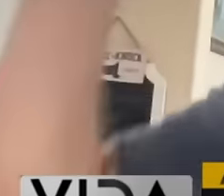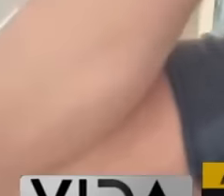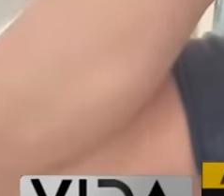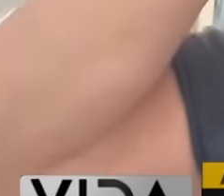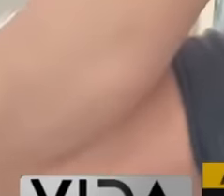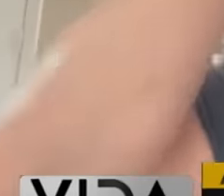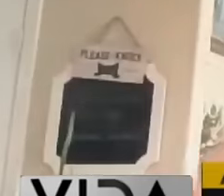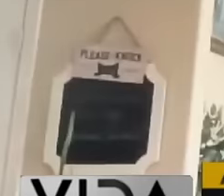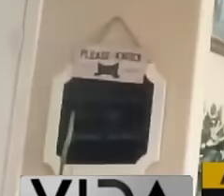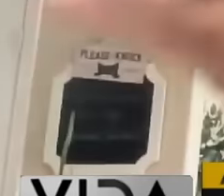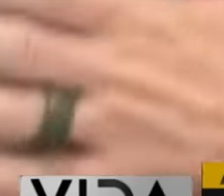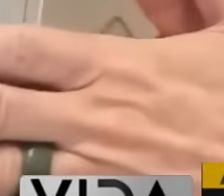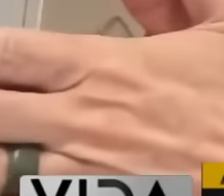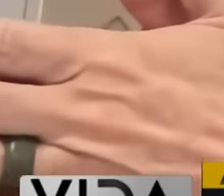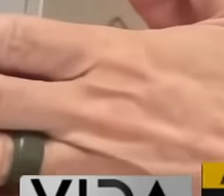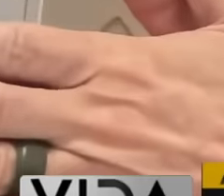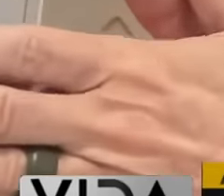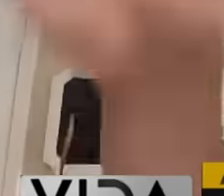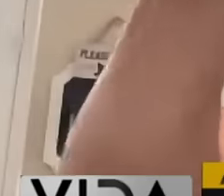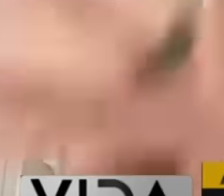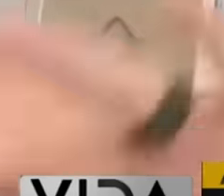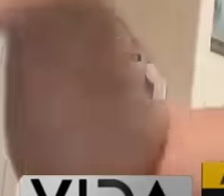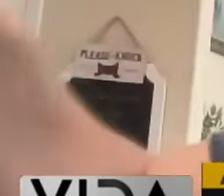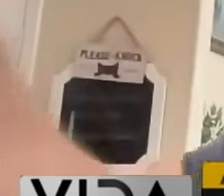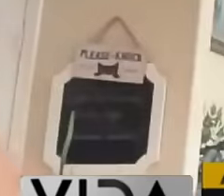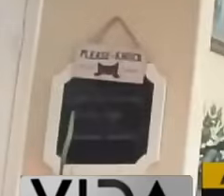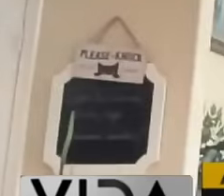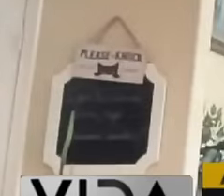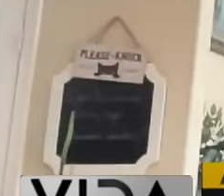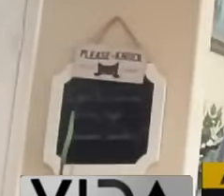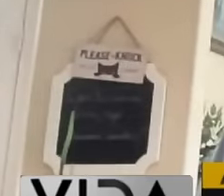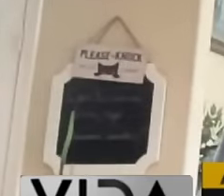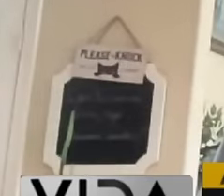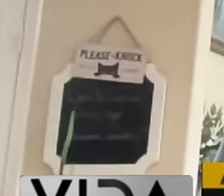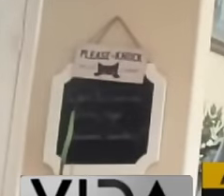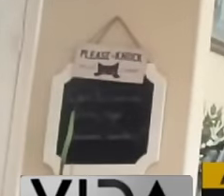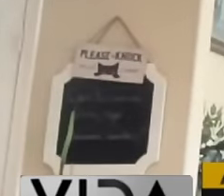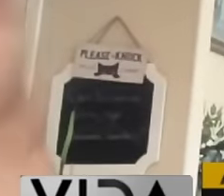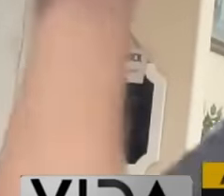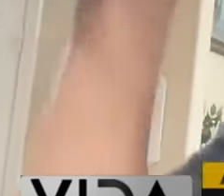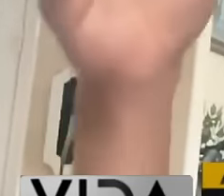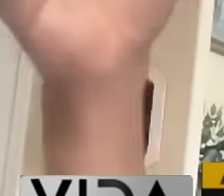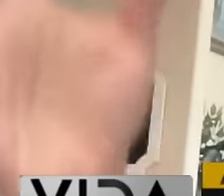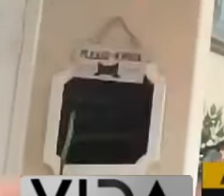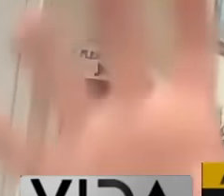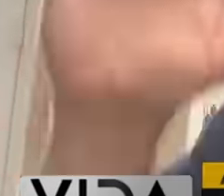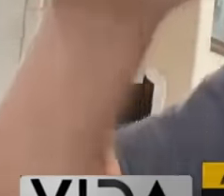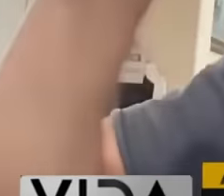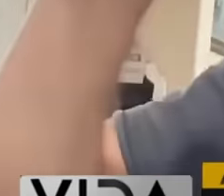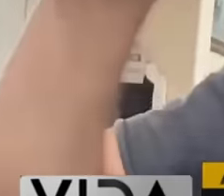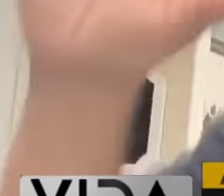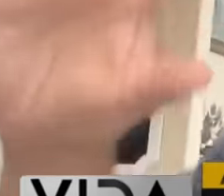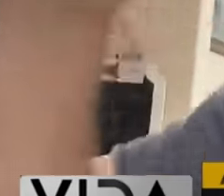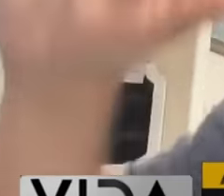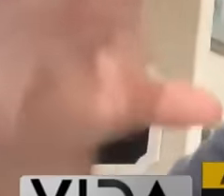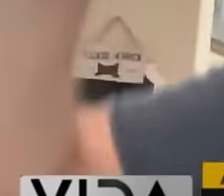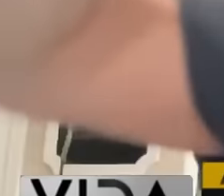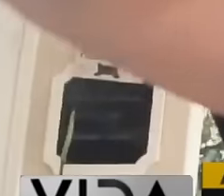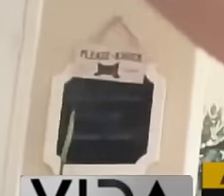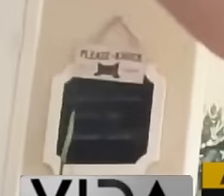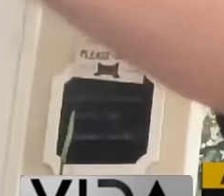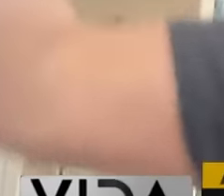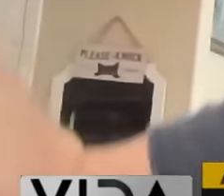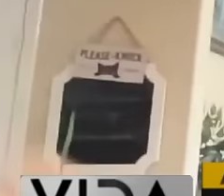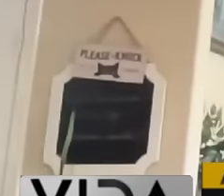julgar. Mas aí você tem que apontar os maus para separar o joio do trigo. Então a Polícia Federal... Se não